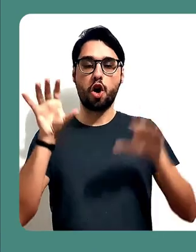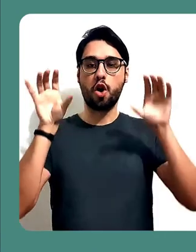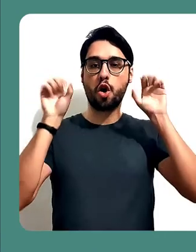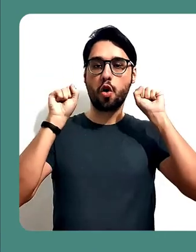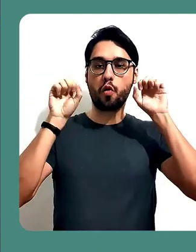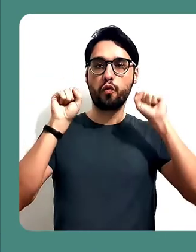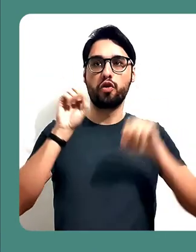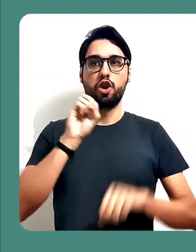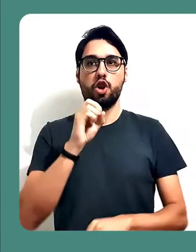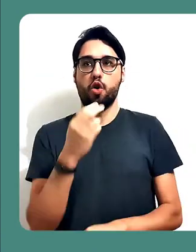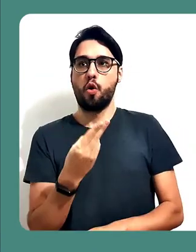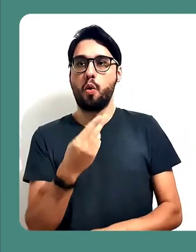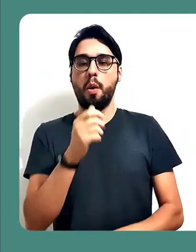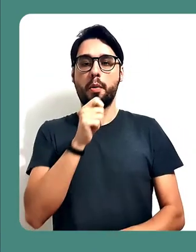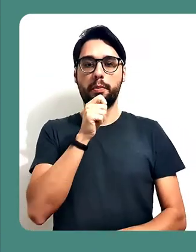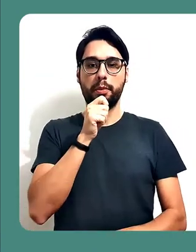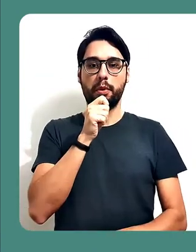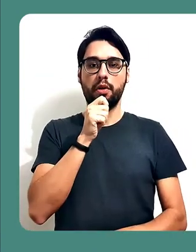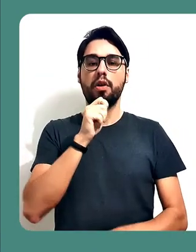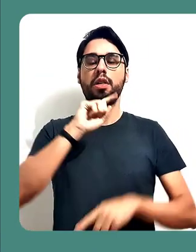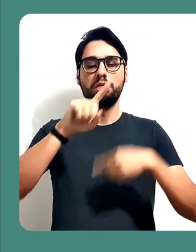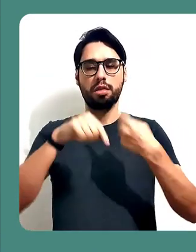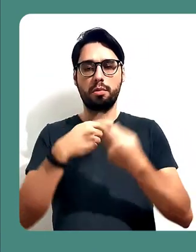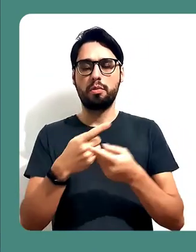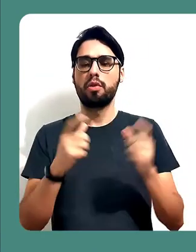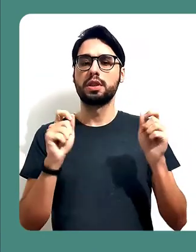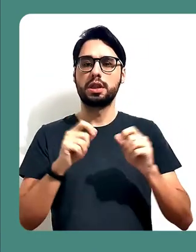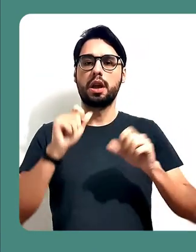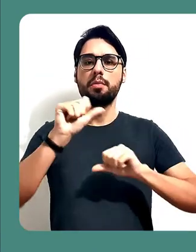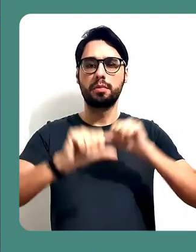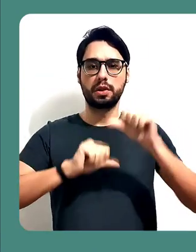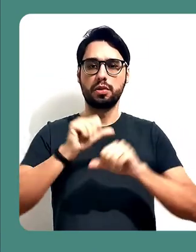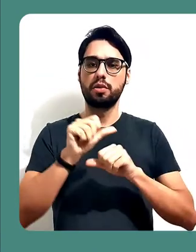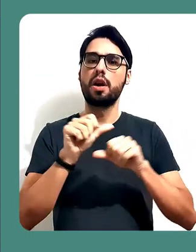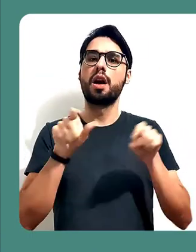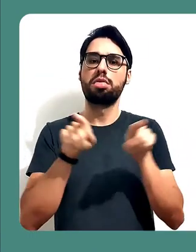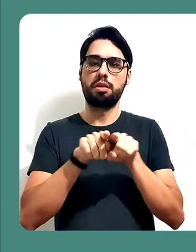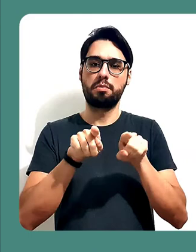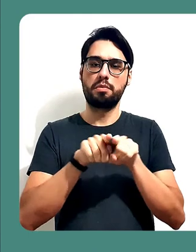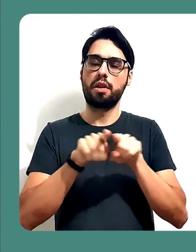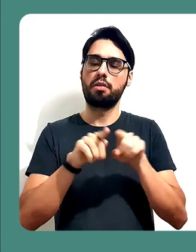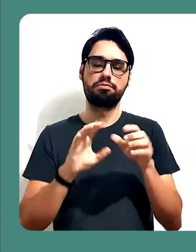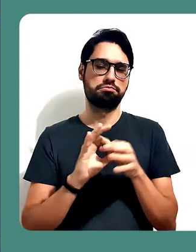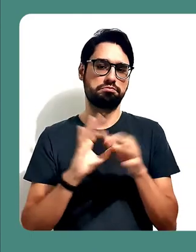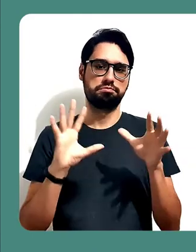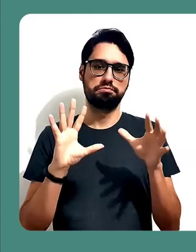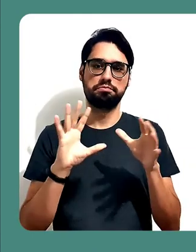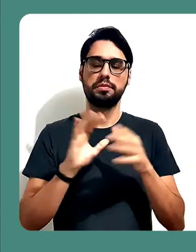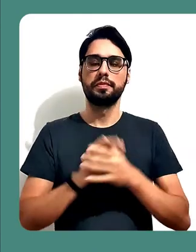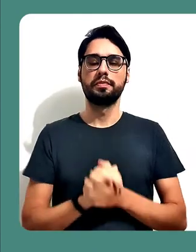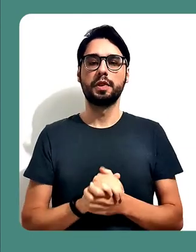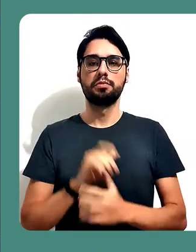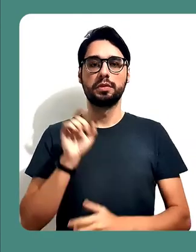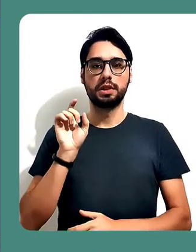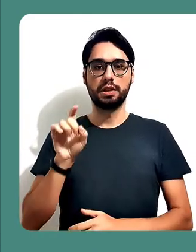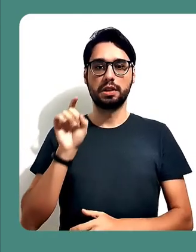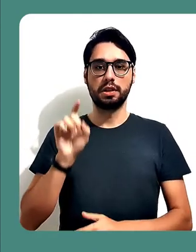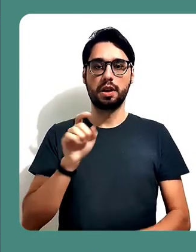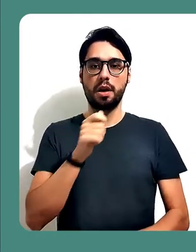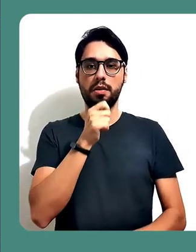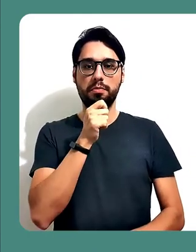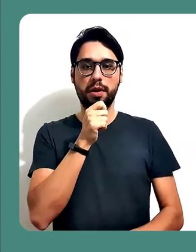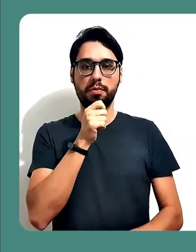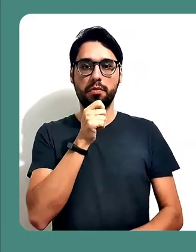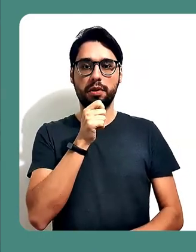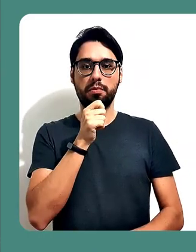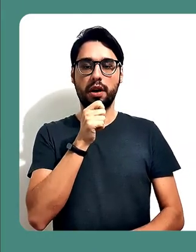configuração por mais eu escolhi aqui somente ouvir ou os usar também microfone depois ela pode ser alterada no decorrer da